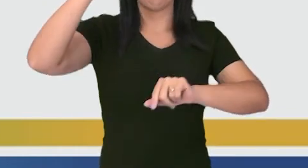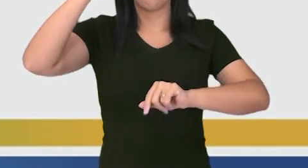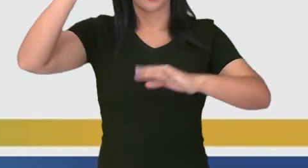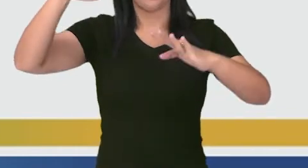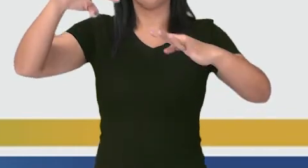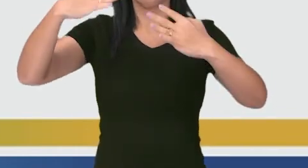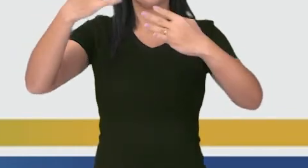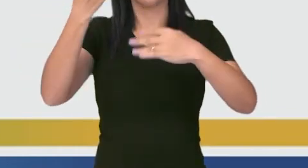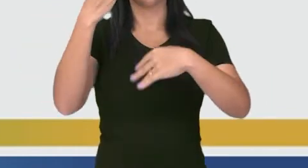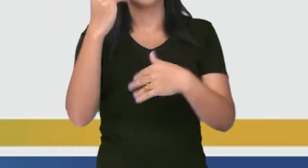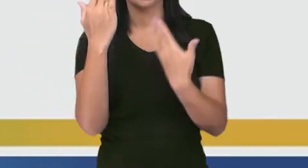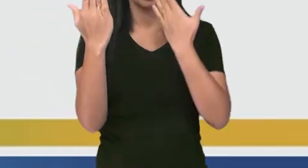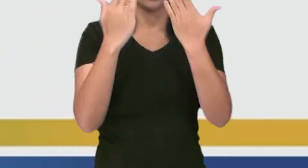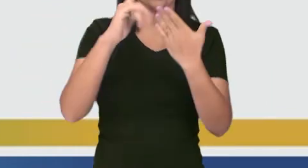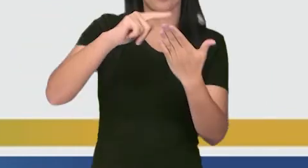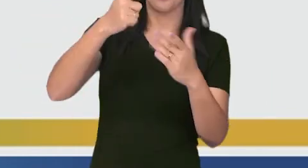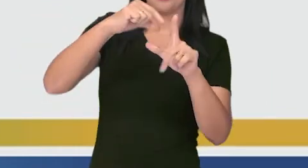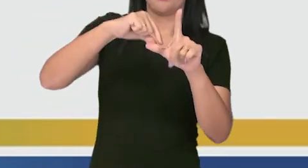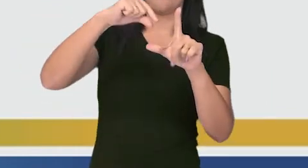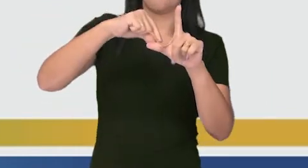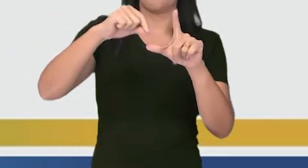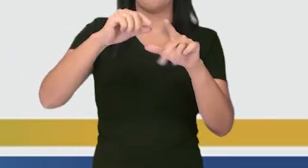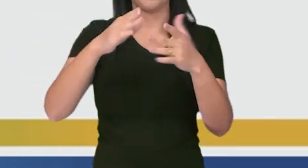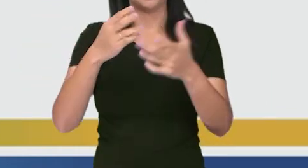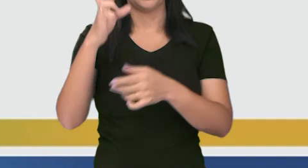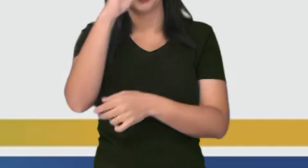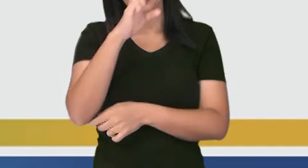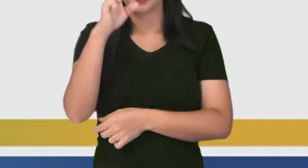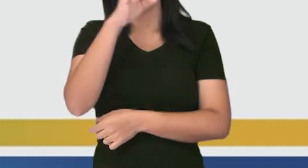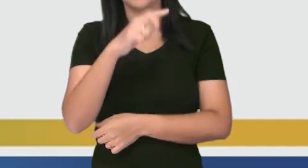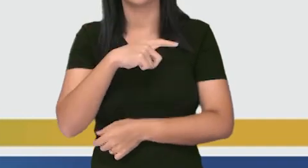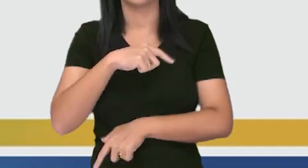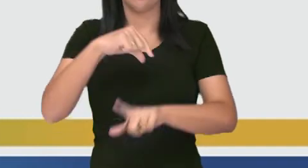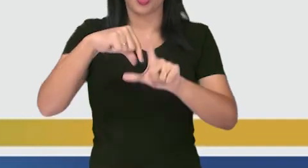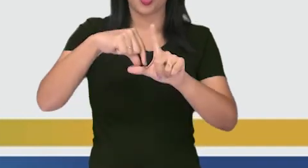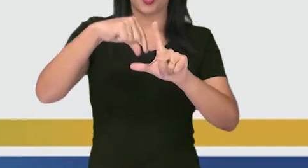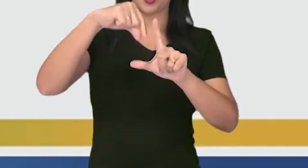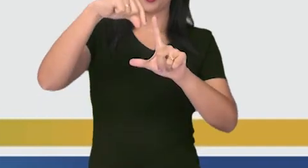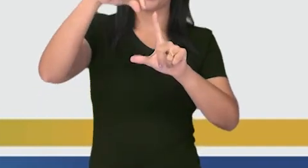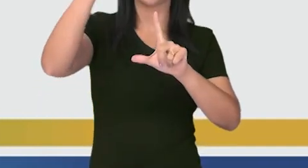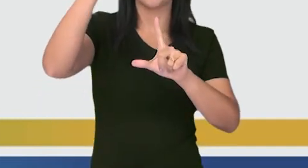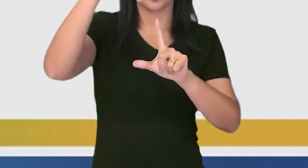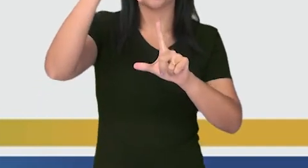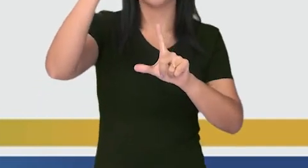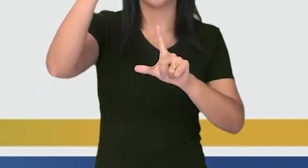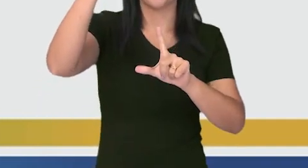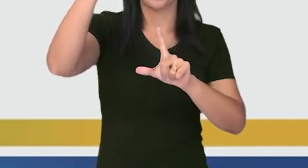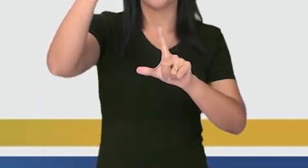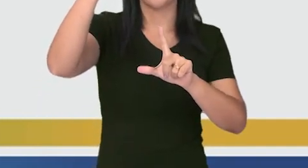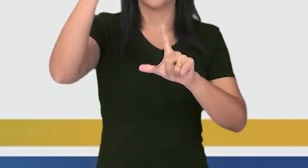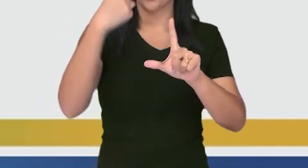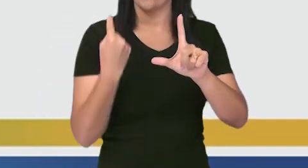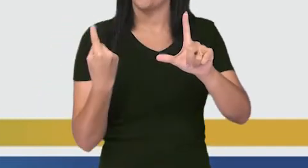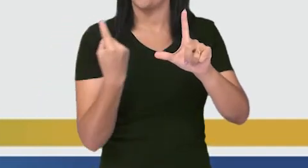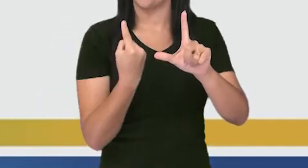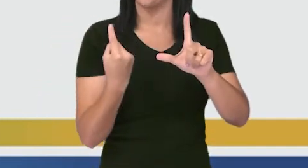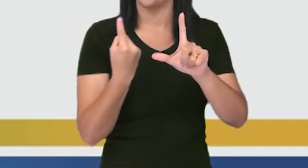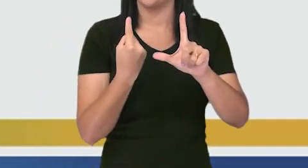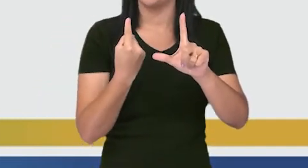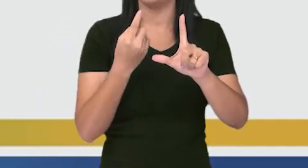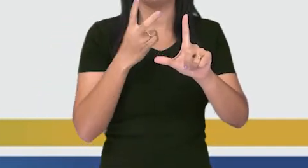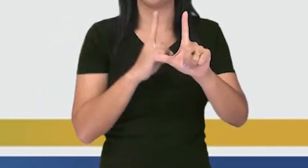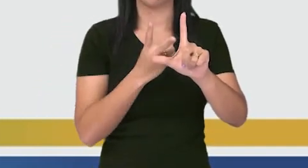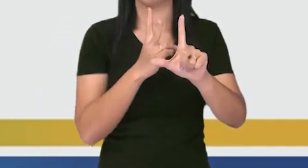e em relação às demais então Observe aí no gráfico que ele é muito grande Tá ele tem uma única e ela é intensa